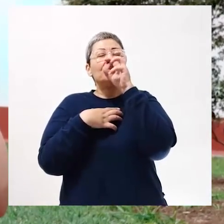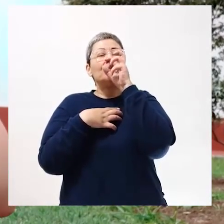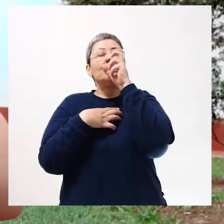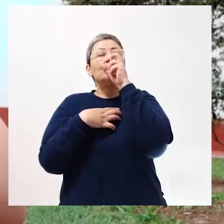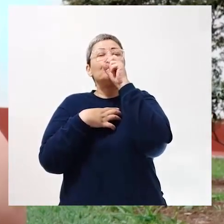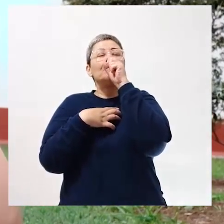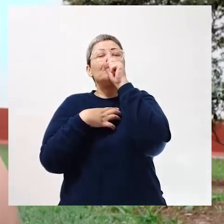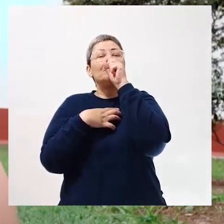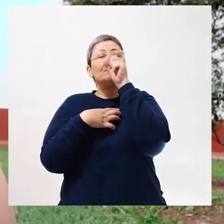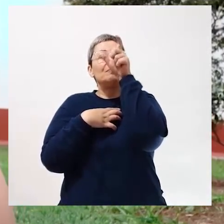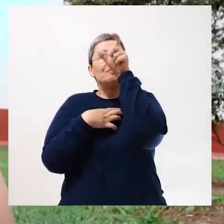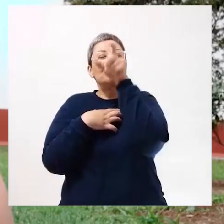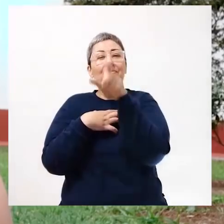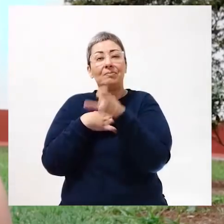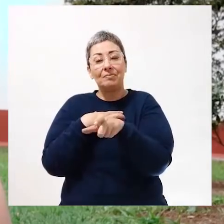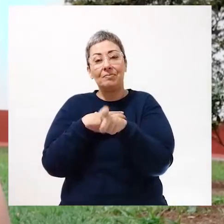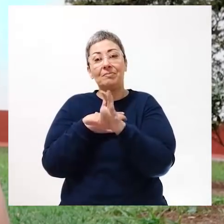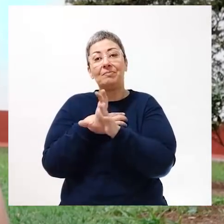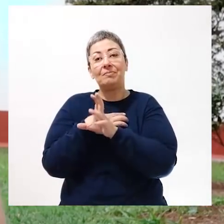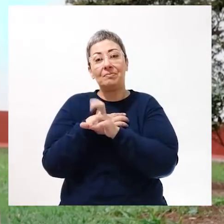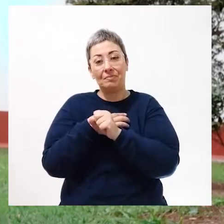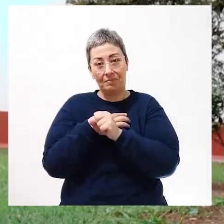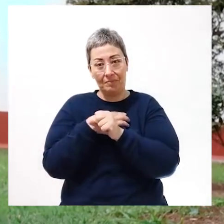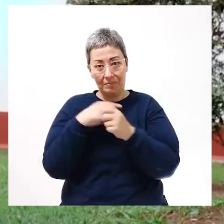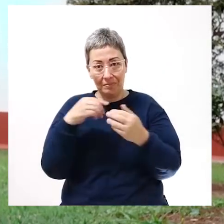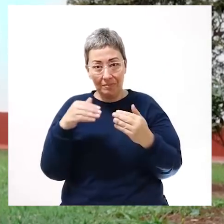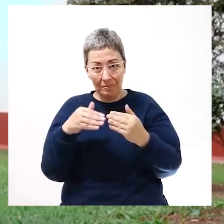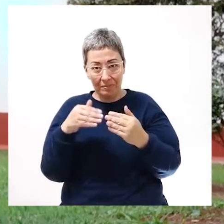o cheirinho de quem você